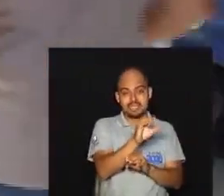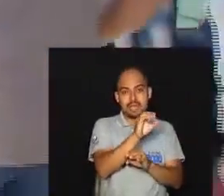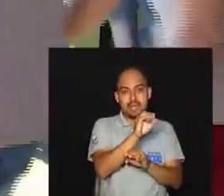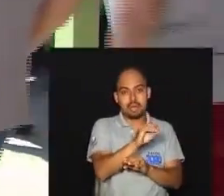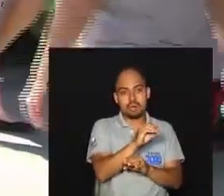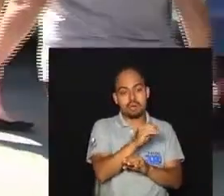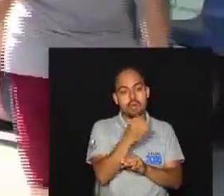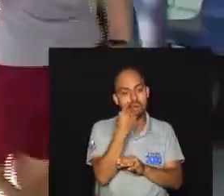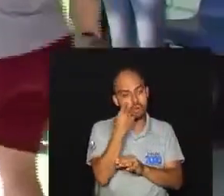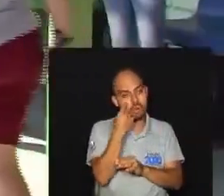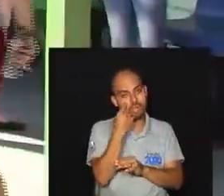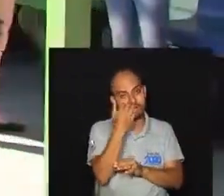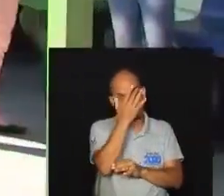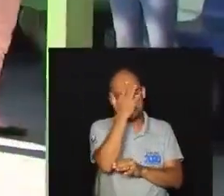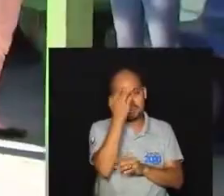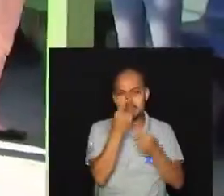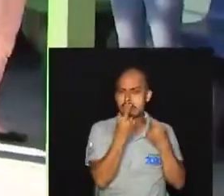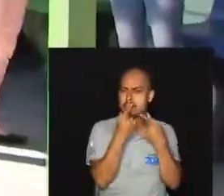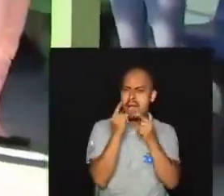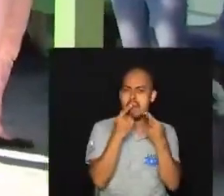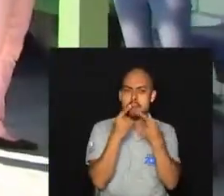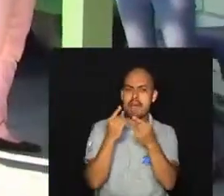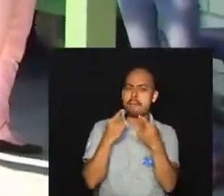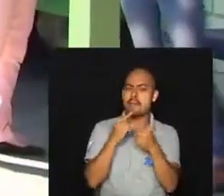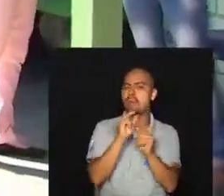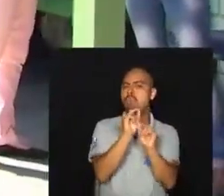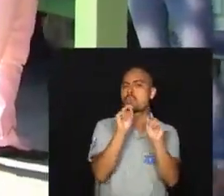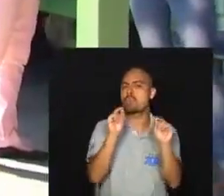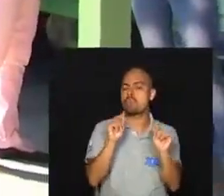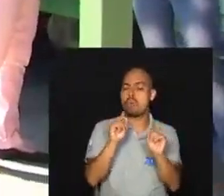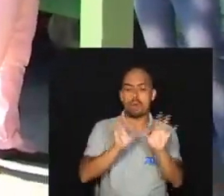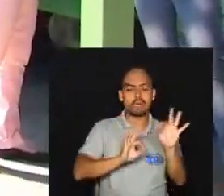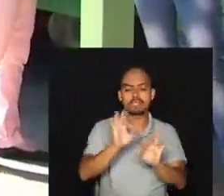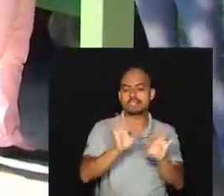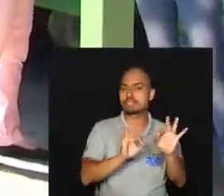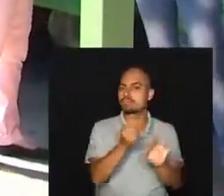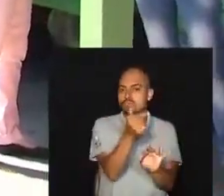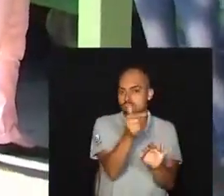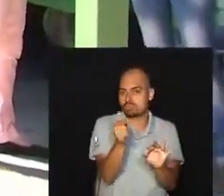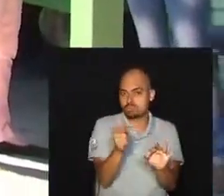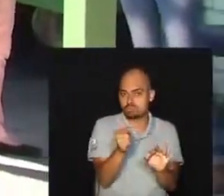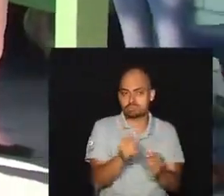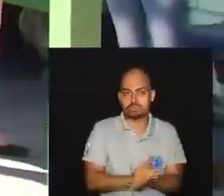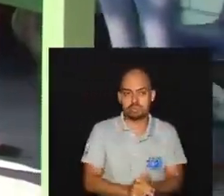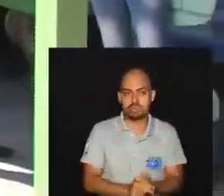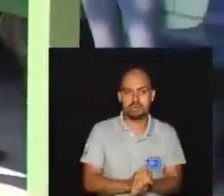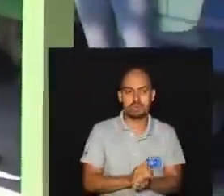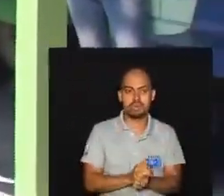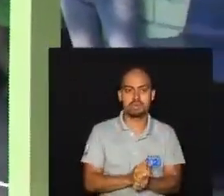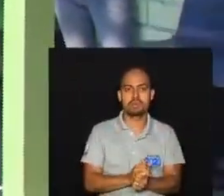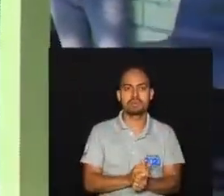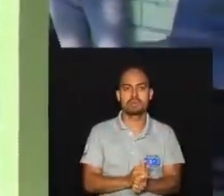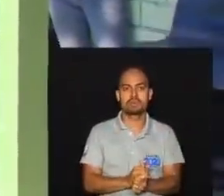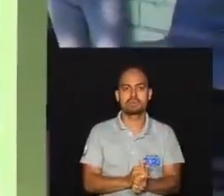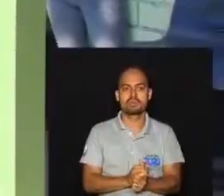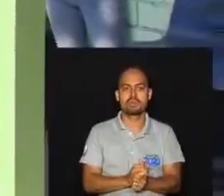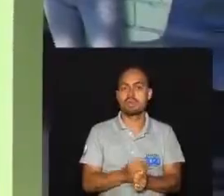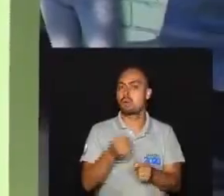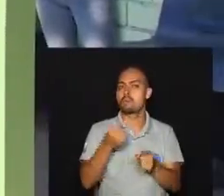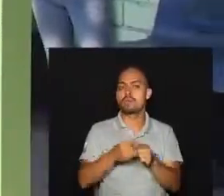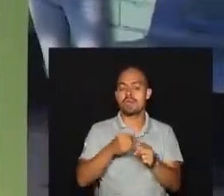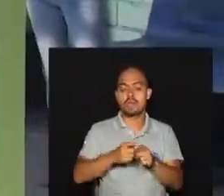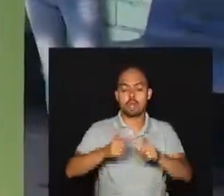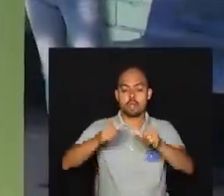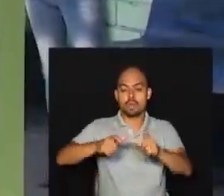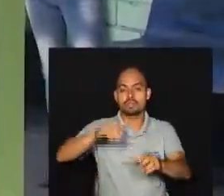Olha, as pessoas estão reclamando da desorganização, porque justamente não sabe